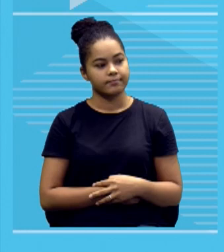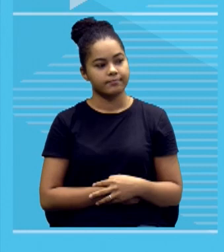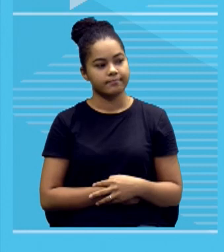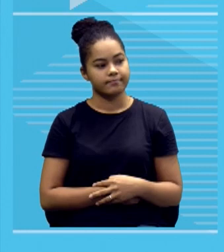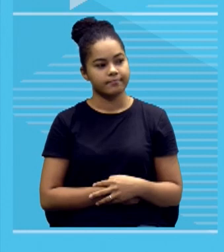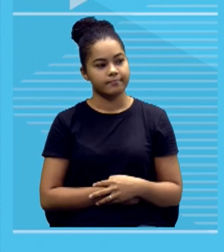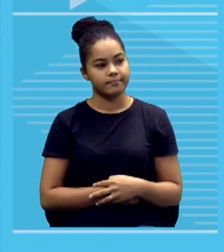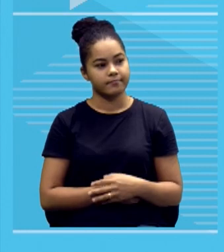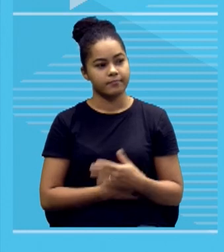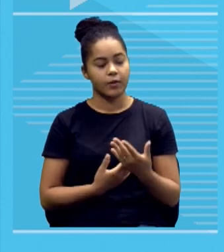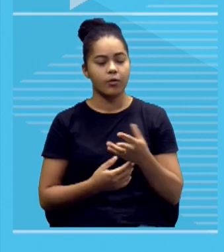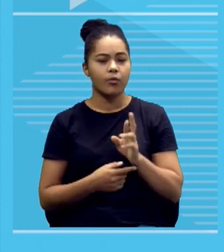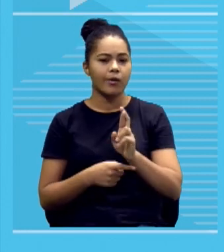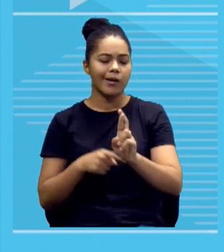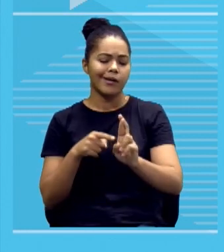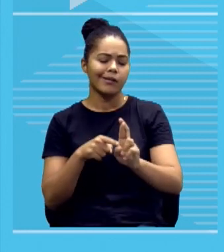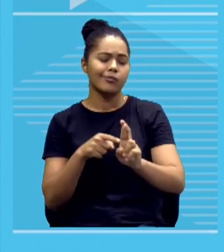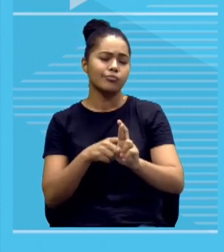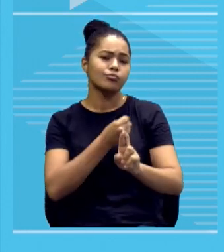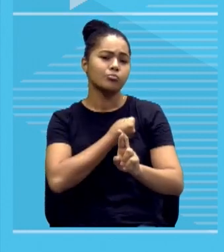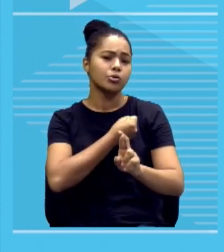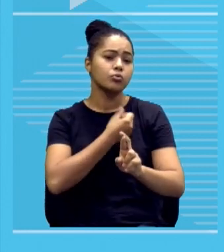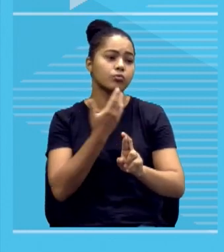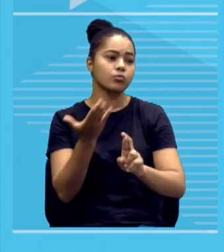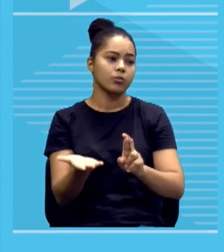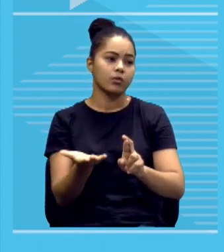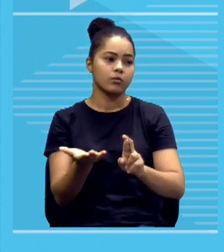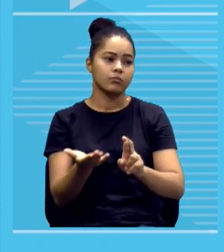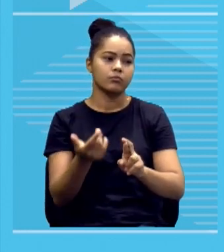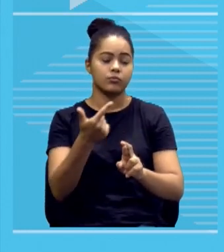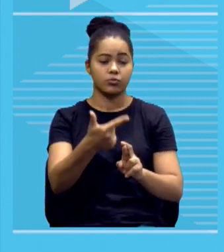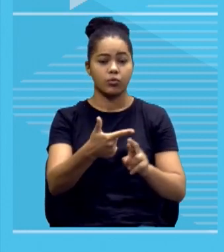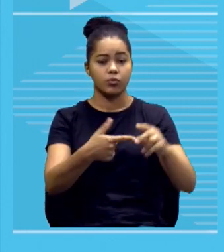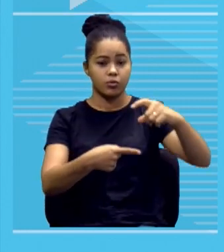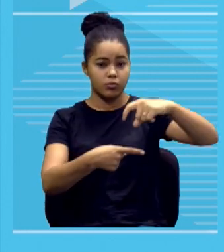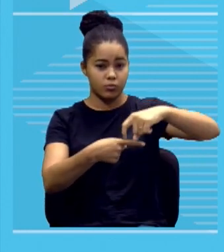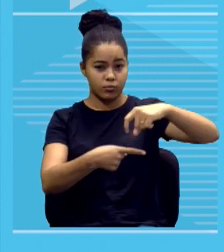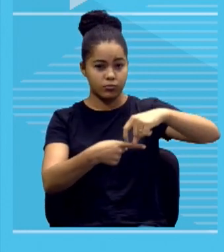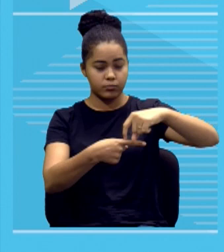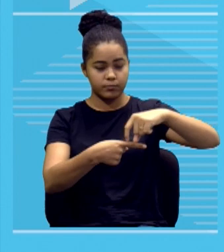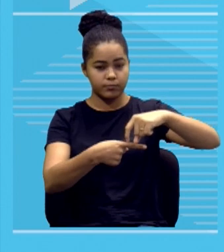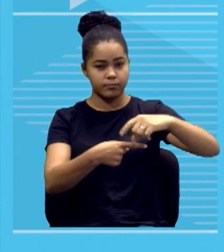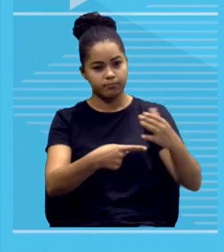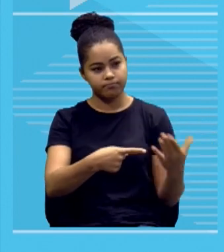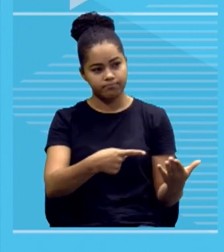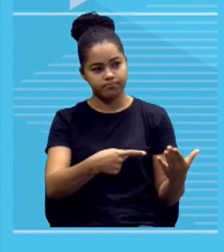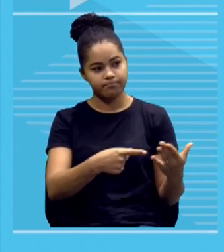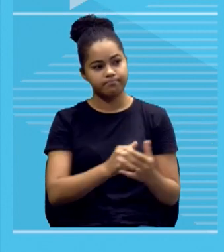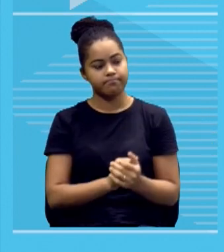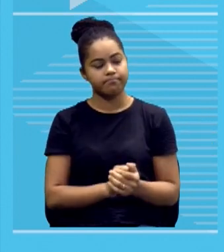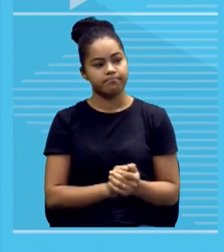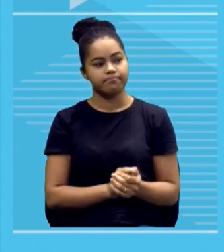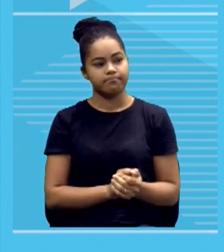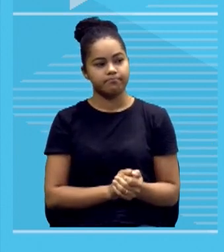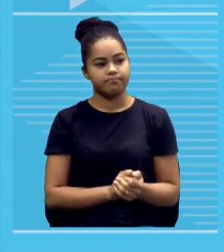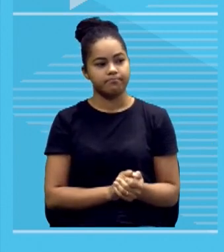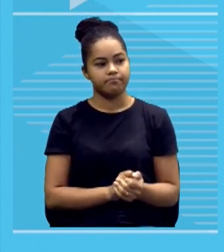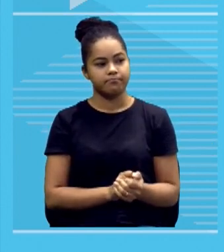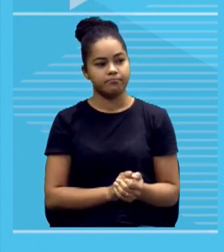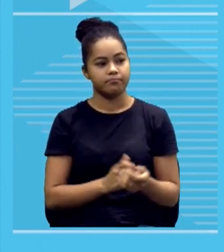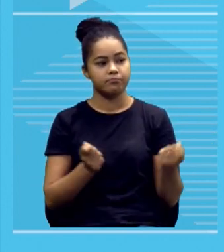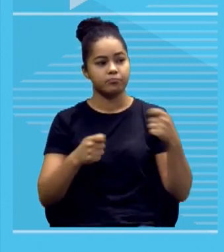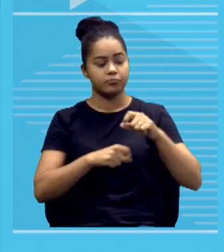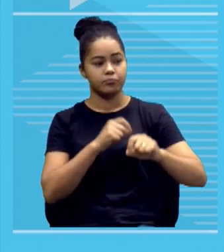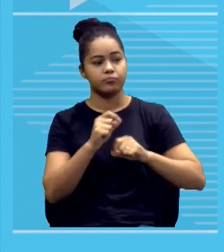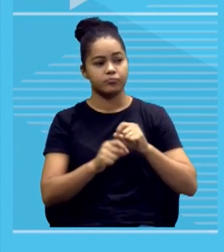que a resistência vale quanto? A resistência vale 2 ohms. Sabendo que a resistência vale 2 ohms, eu posso